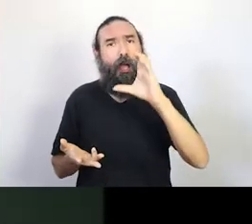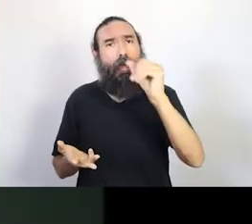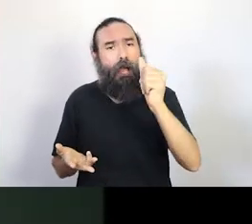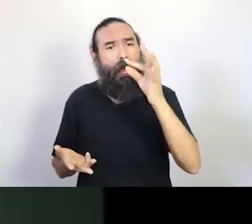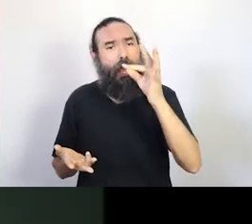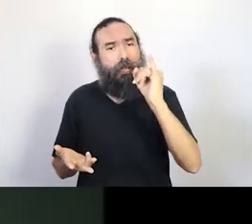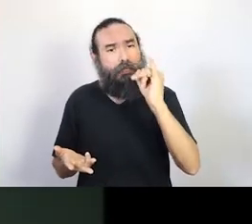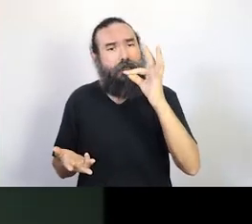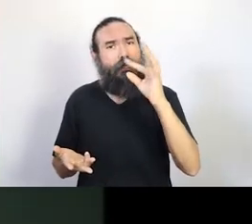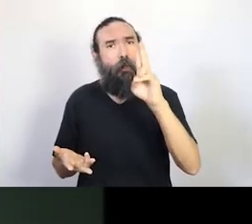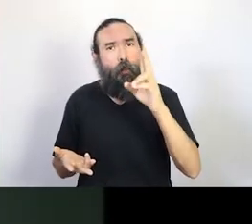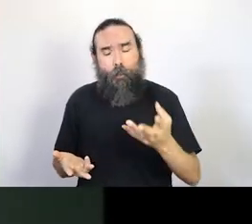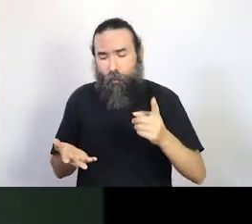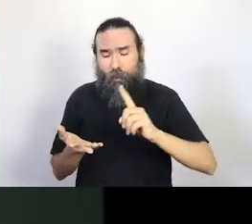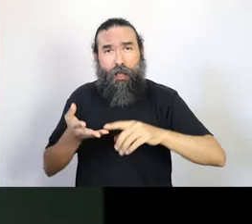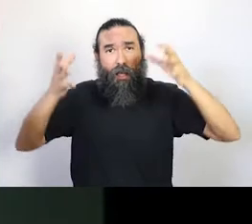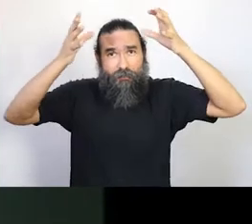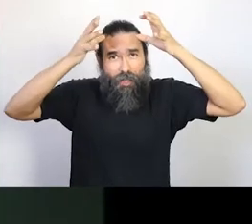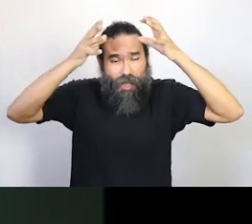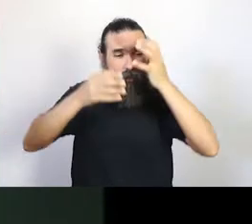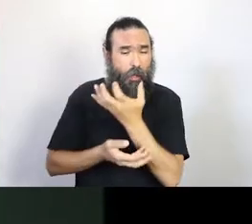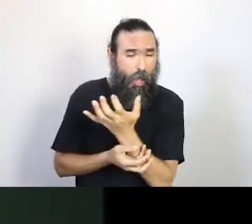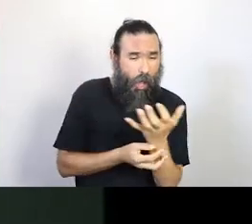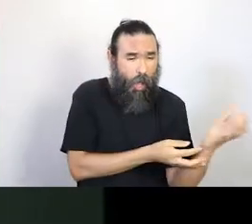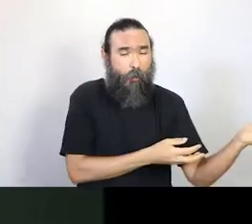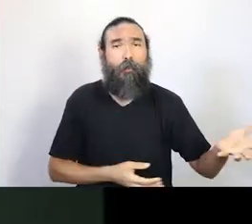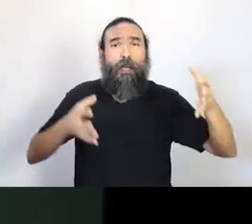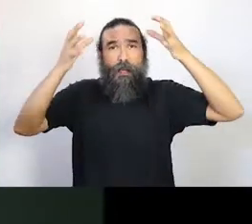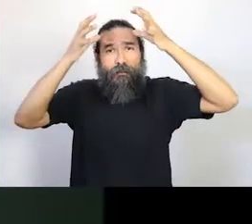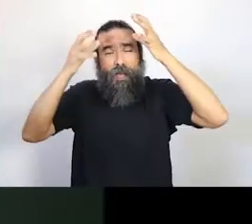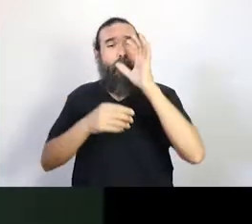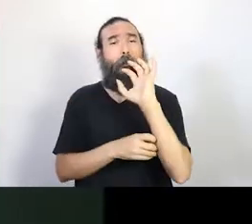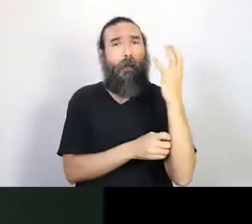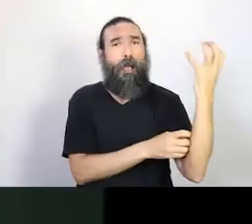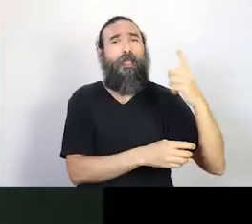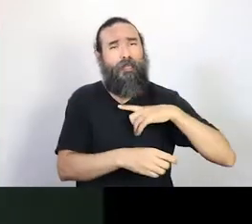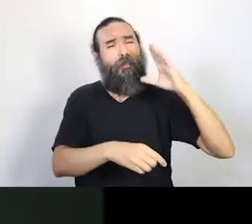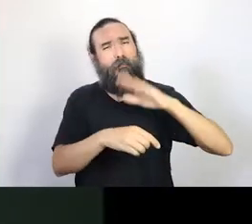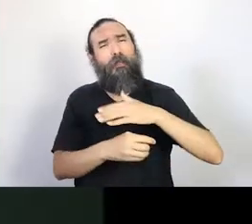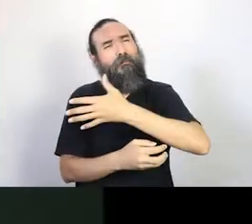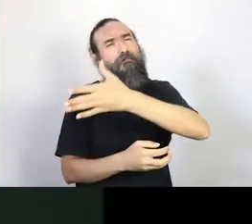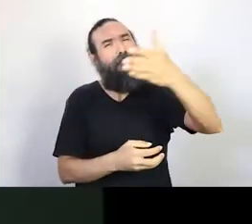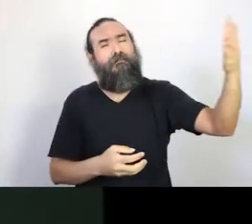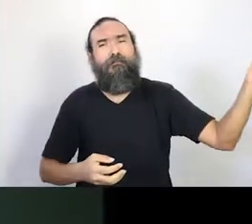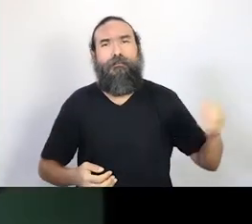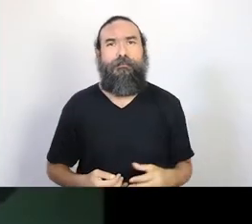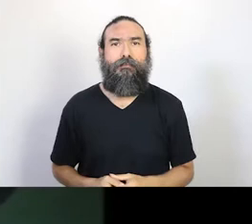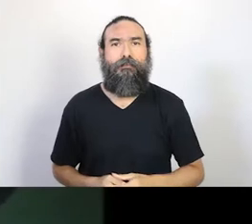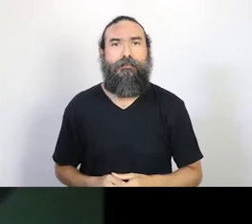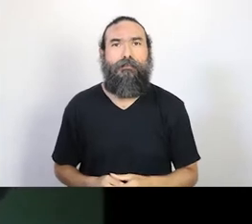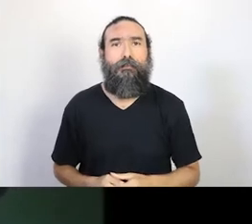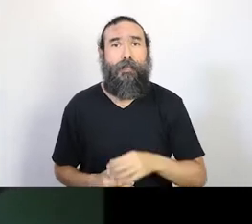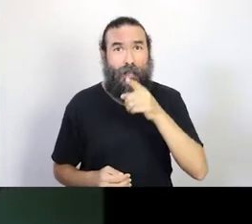o viado aí, campineiro, mateiro, tudo isso tinha de via, tinha aí, sarinha. Vocês